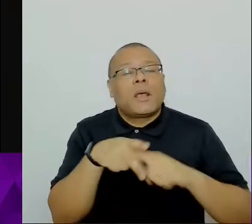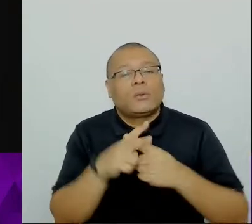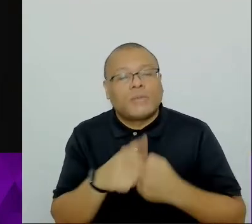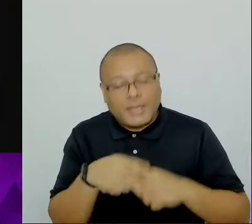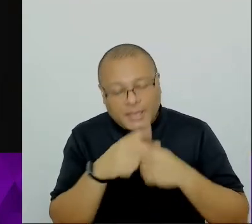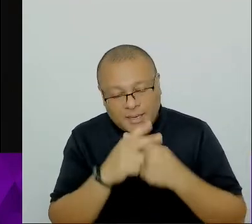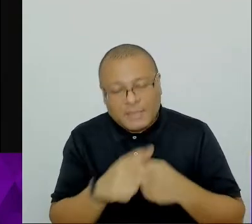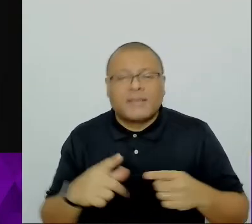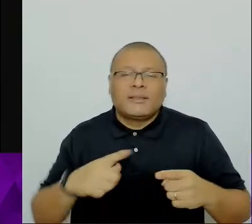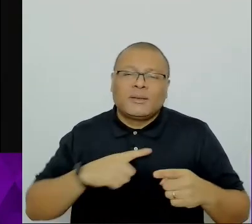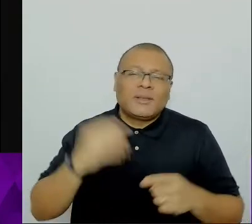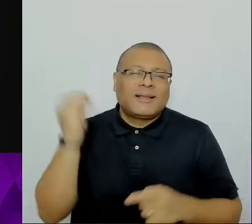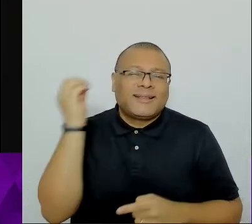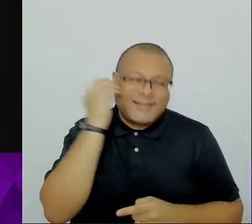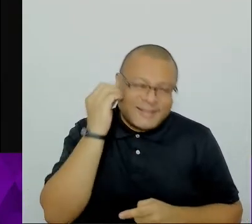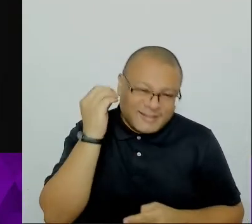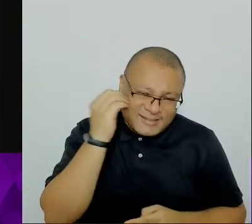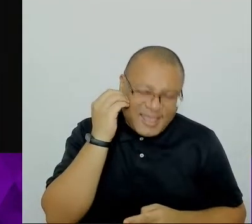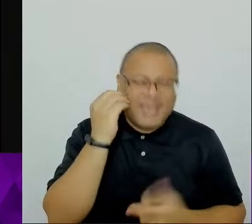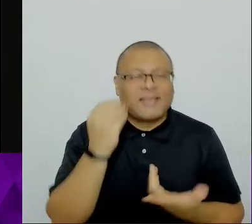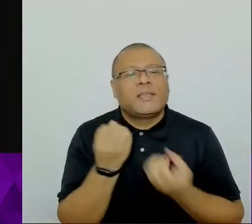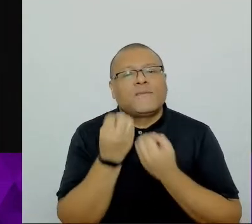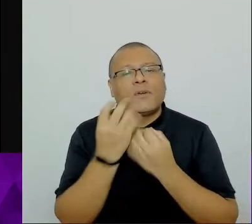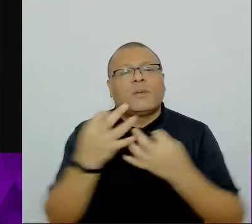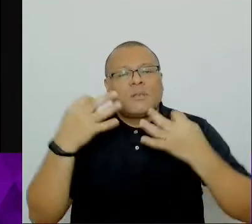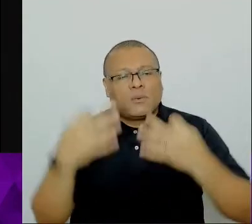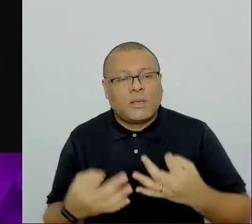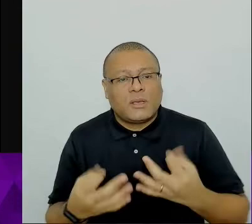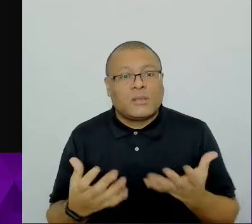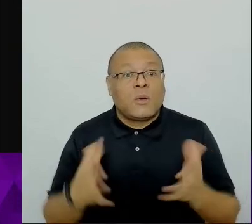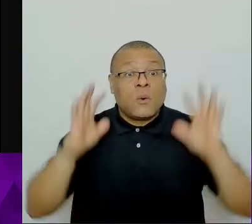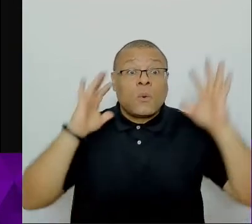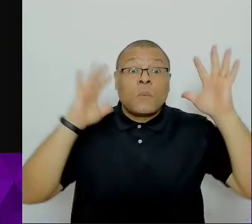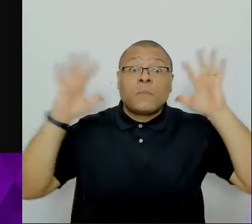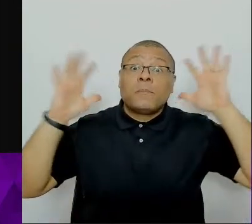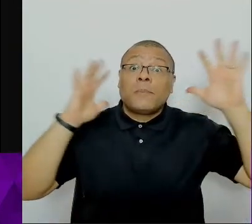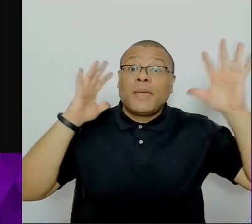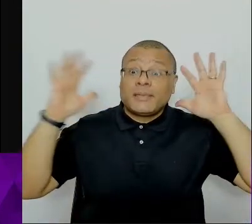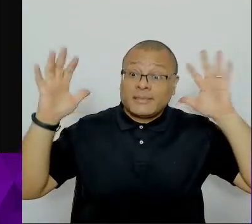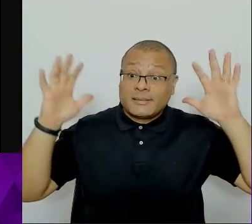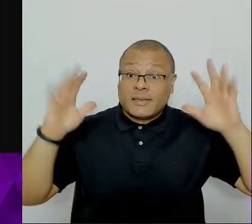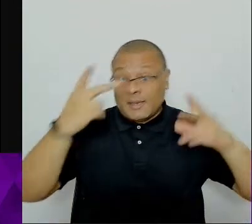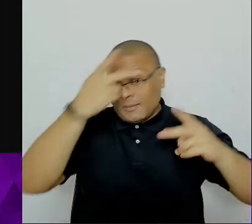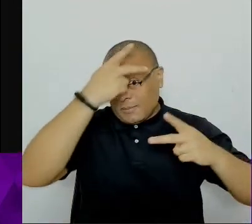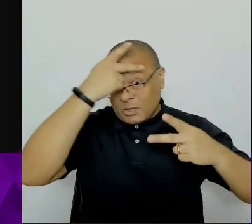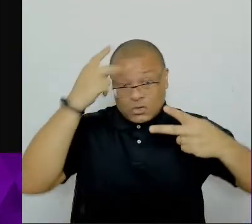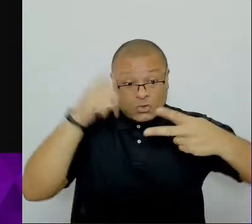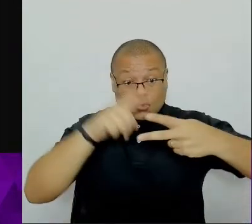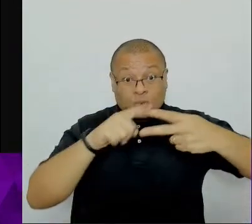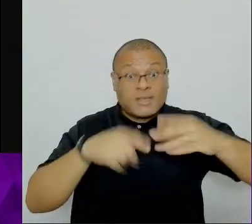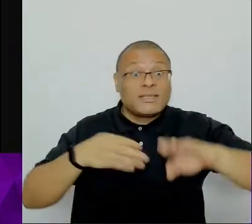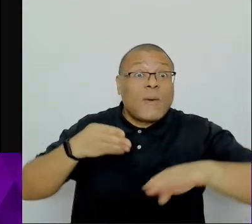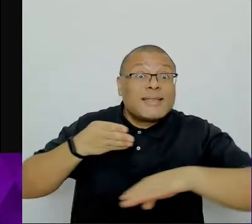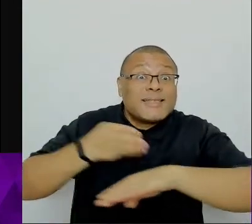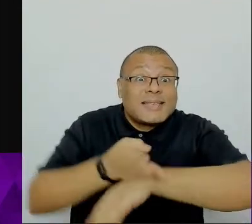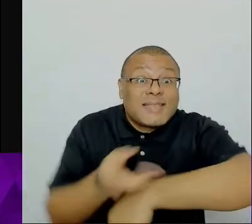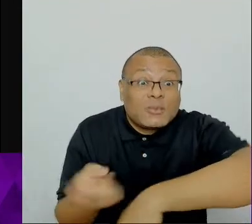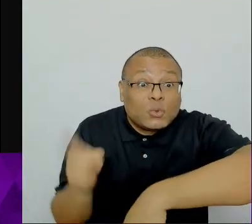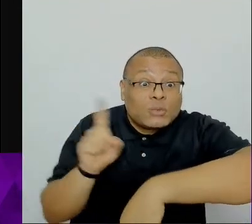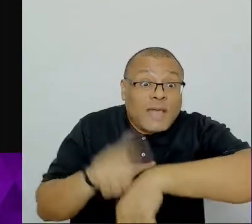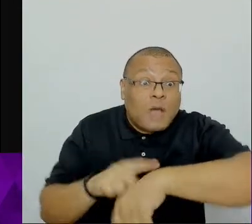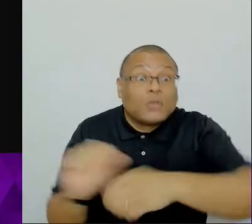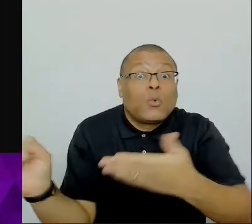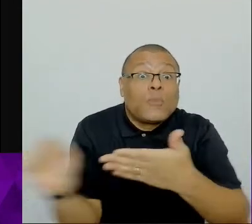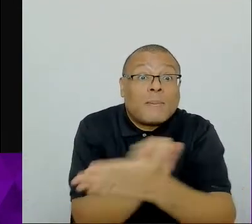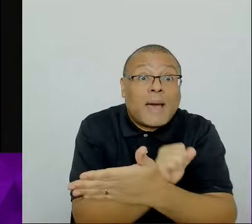testes de integração e tudo mais. E imagina que duas pessoas estão acessando essa página desse cão, uma deleta o cão e a